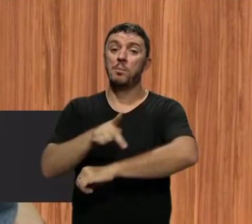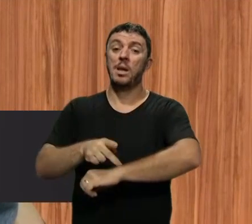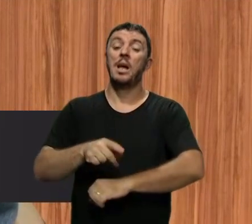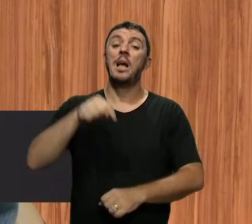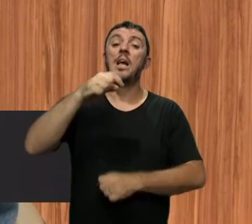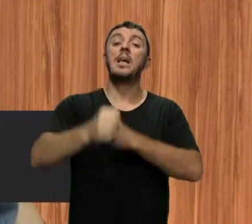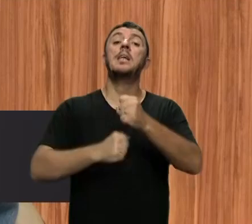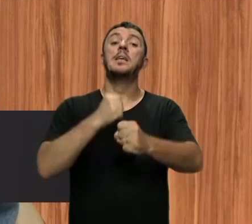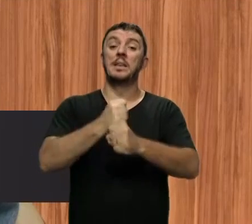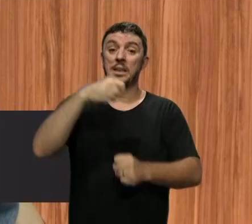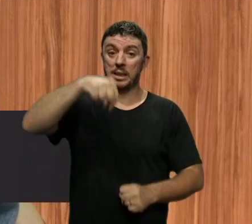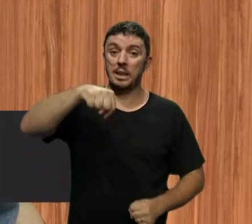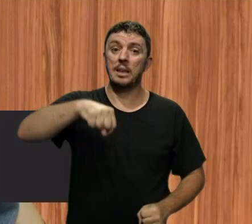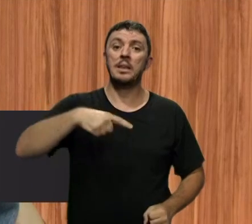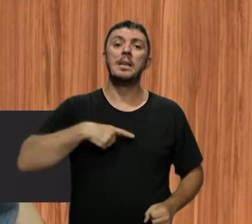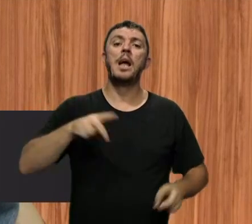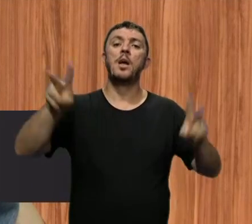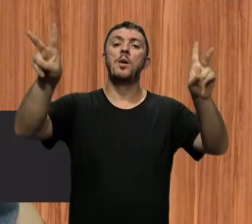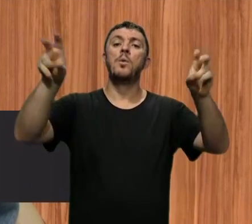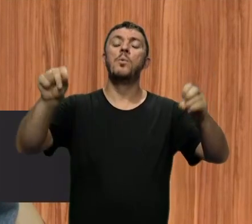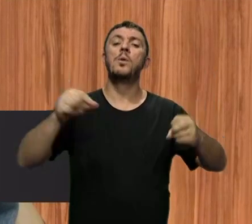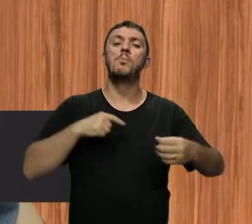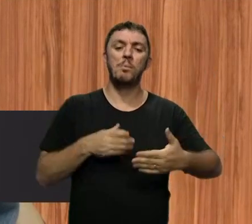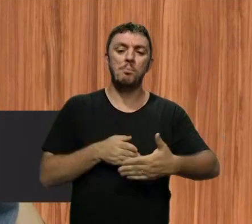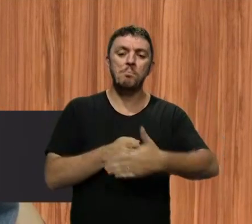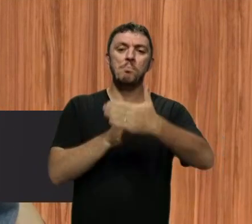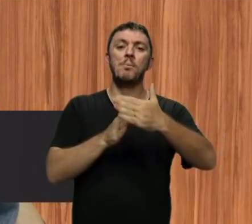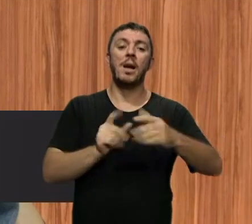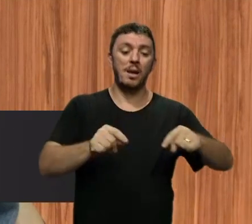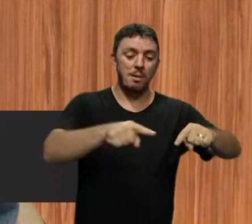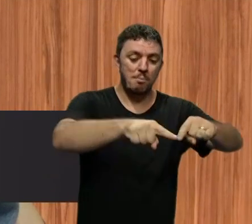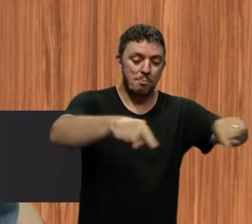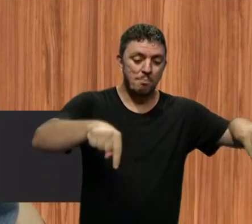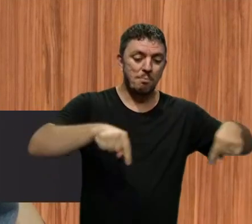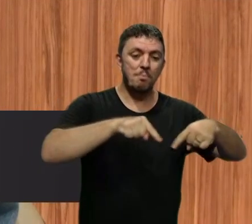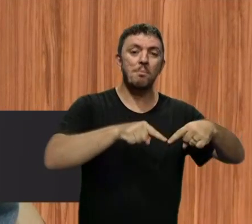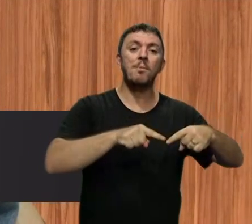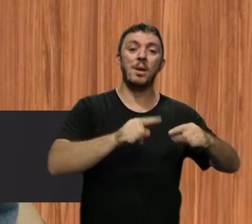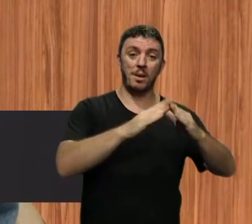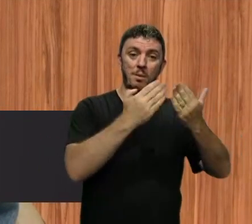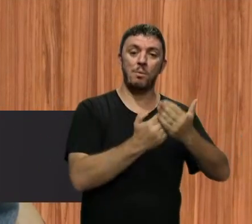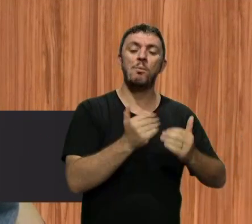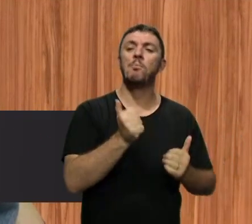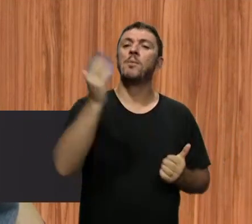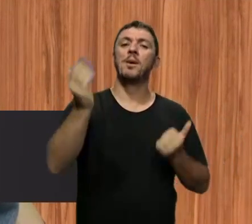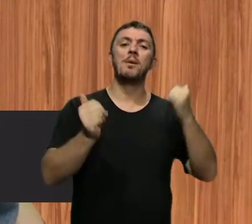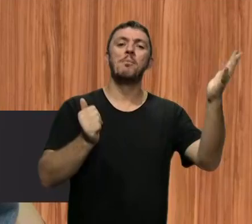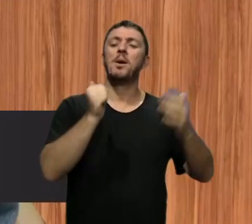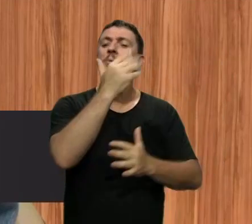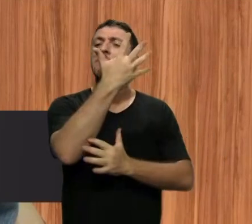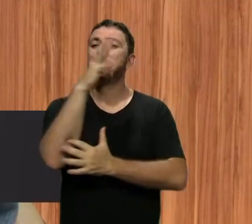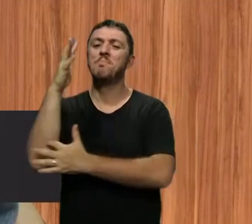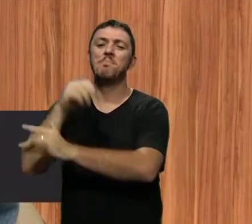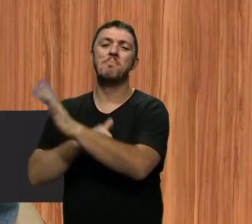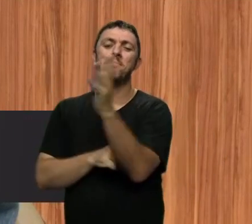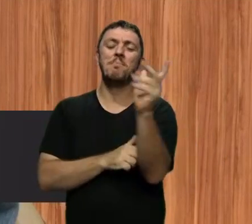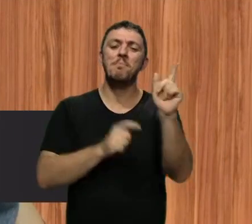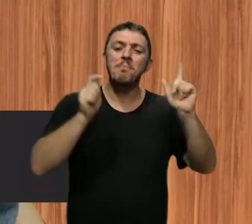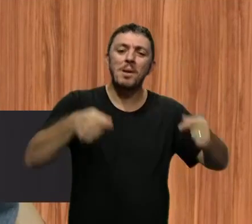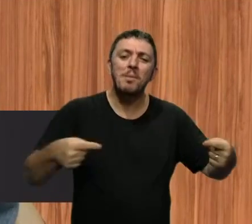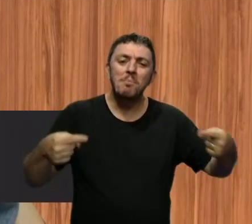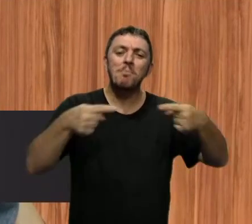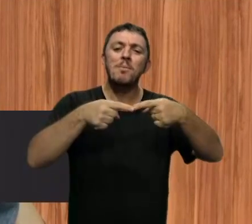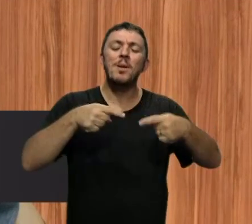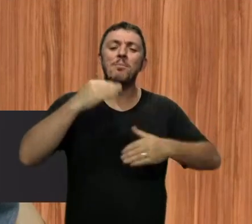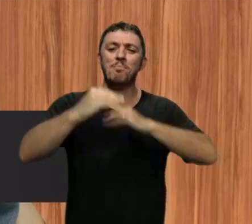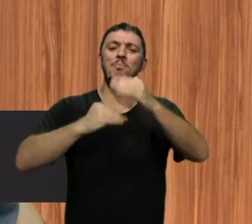o desemparedamento dos espaços e a natureza como possibilitadores potentes de novas